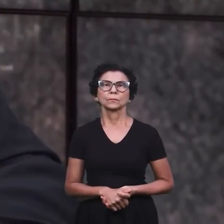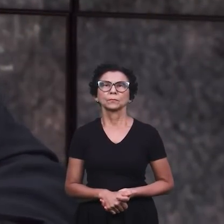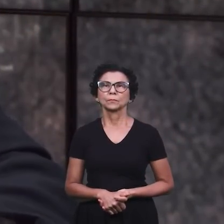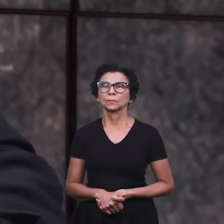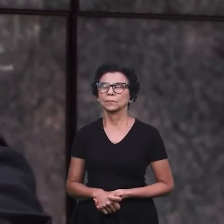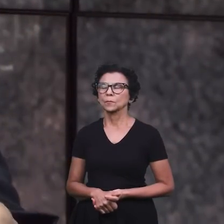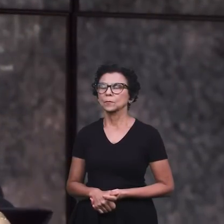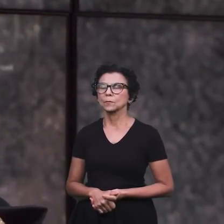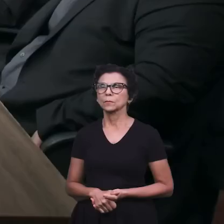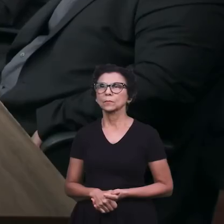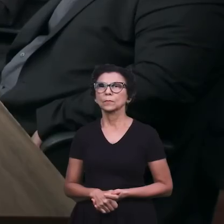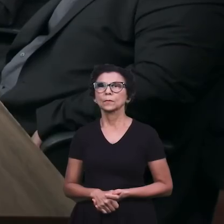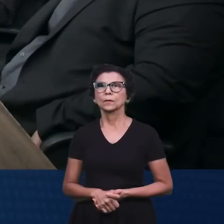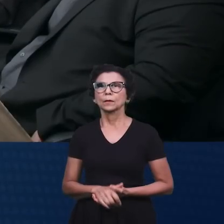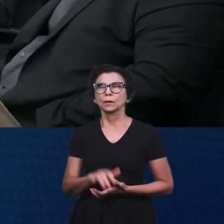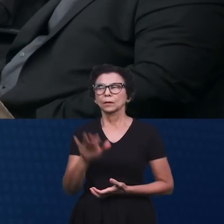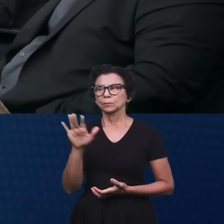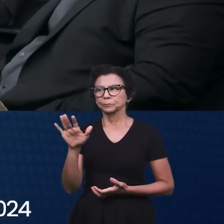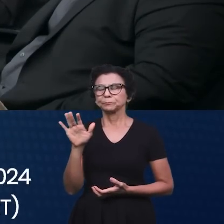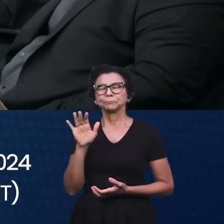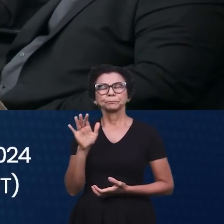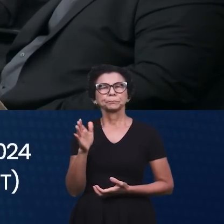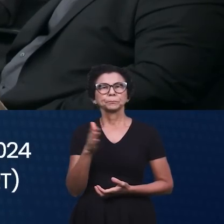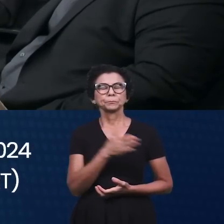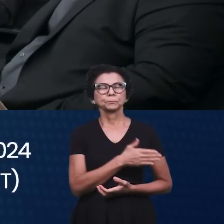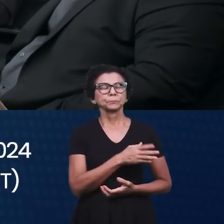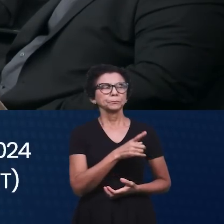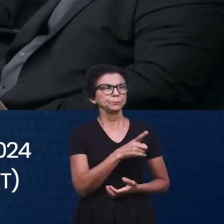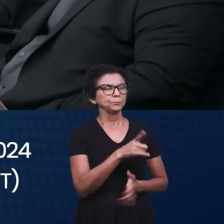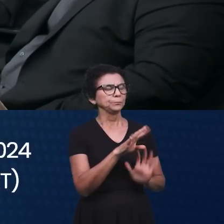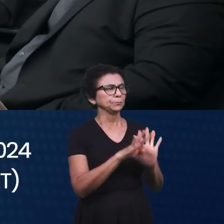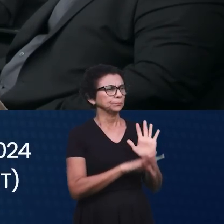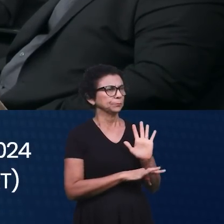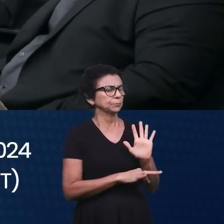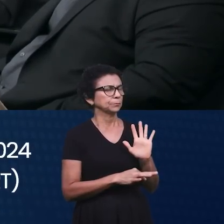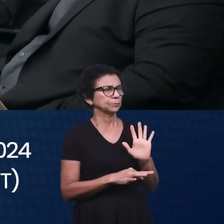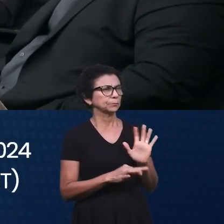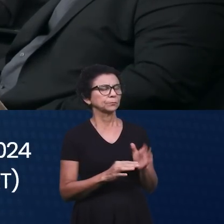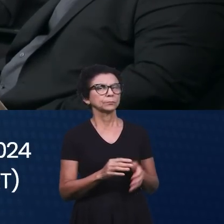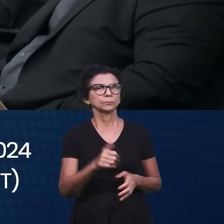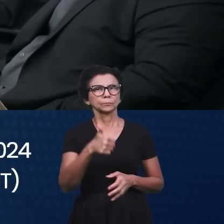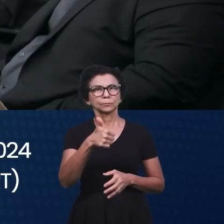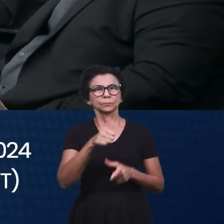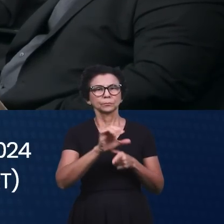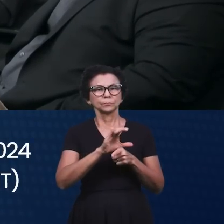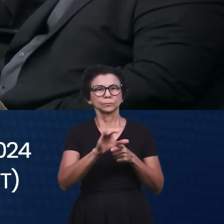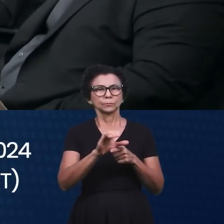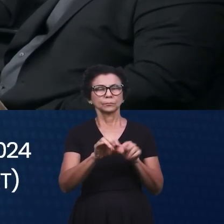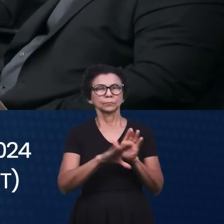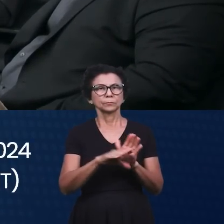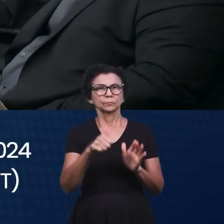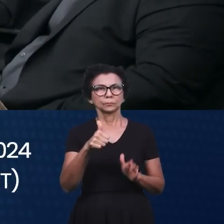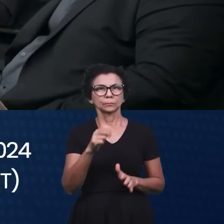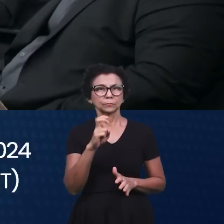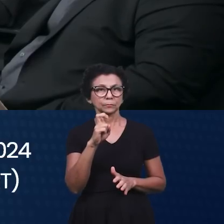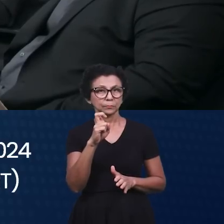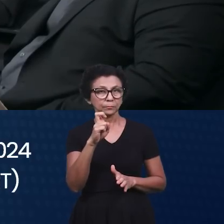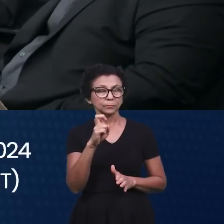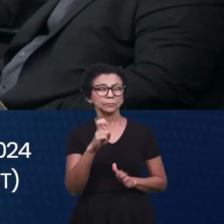Luiz Eugênio. Só fazer uma menção aqui pequena aqui, o texto que você falou aí, em 1 Coríntios 15,